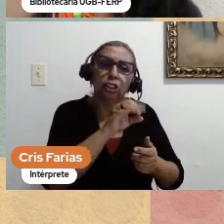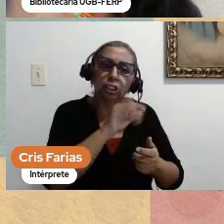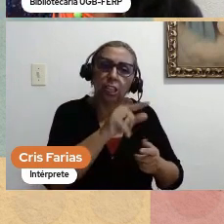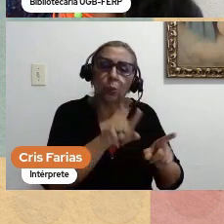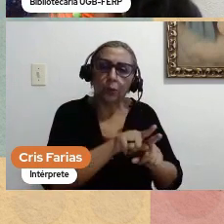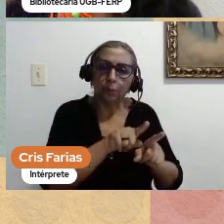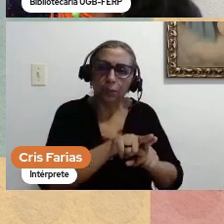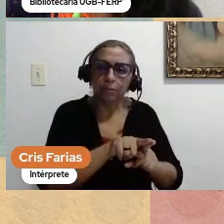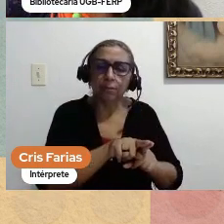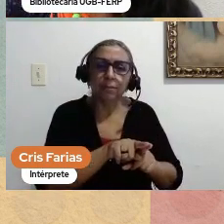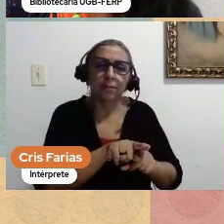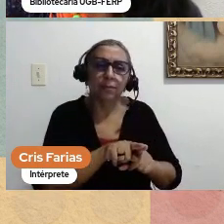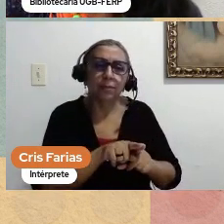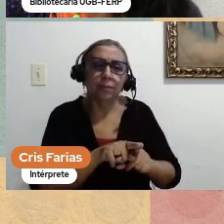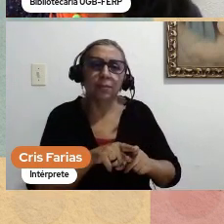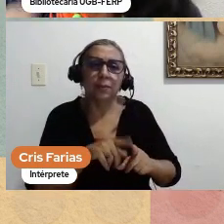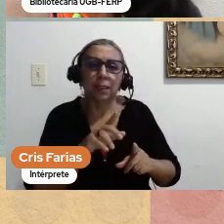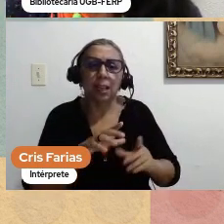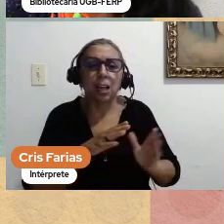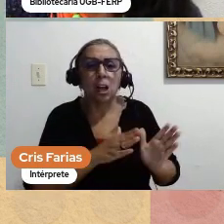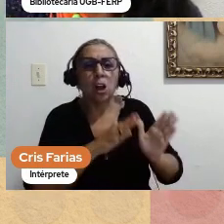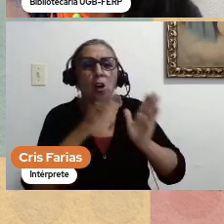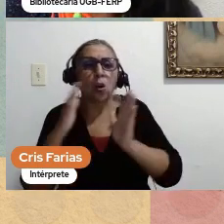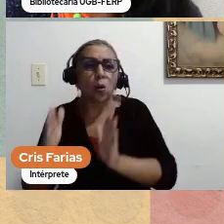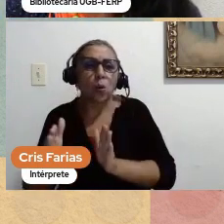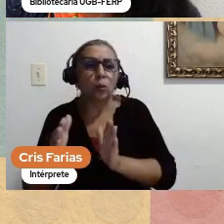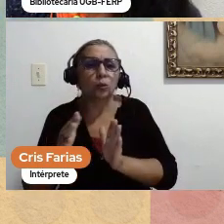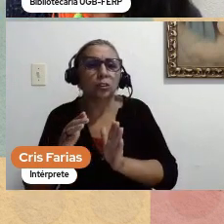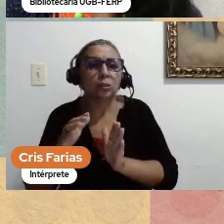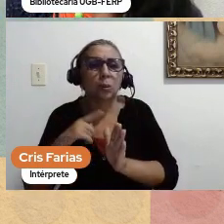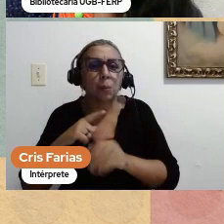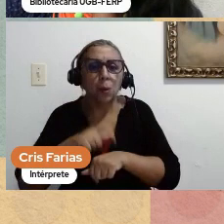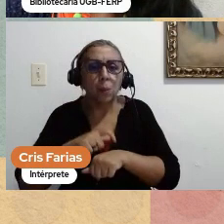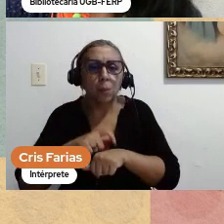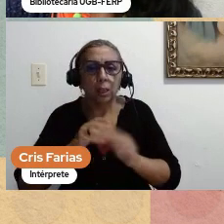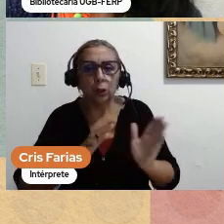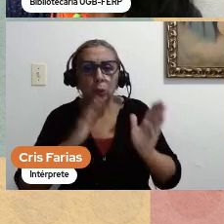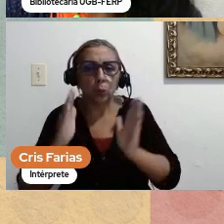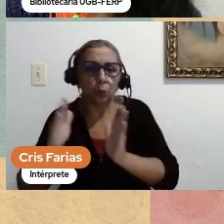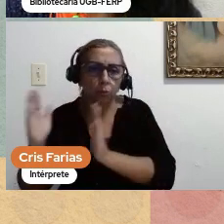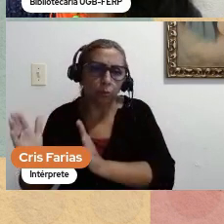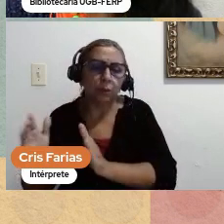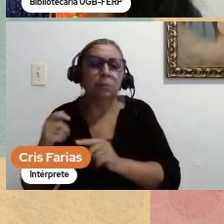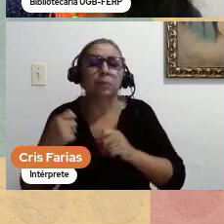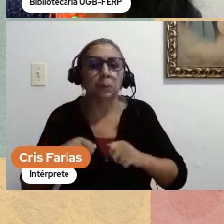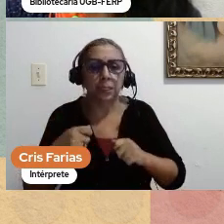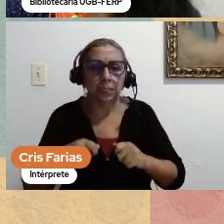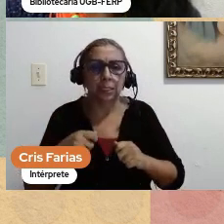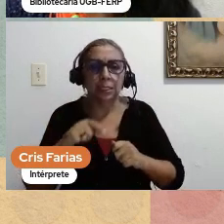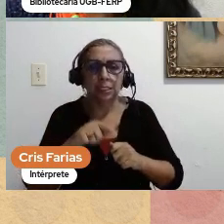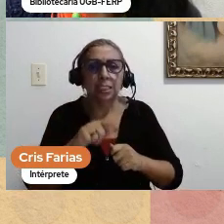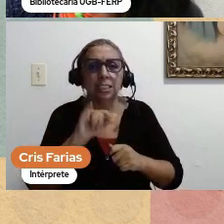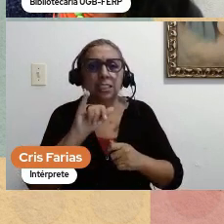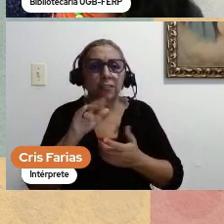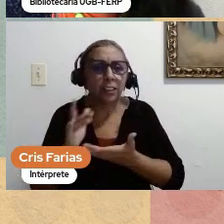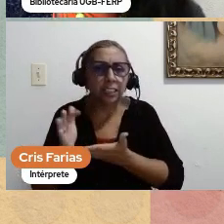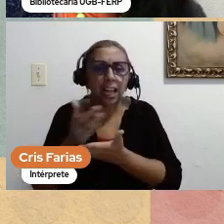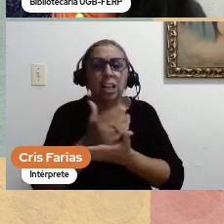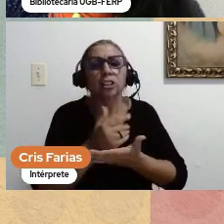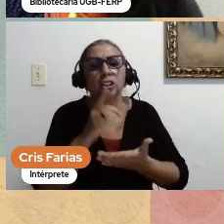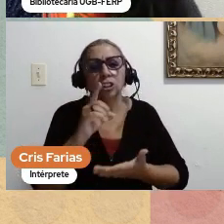né, porque aí ele já está numa outra fase, num outro momento, e também precisa de que esse inventário seja digital.